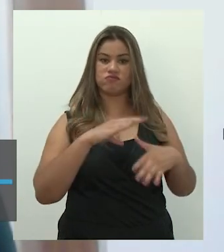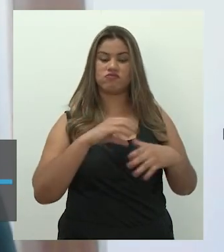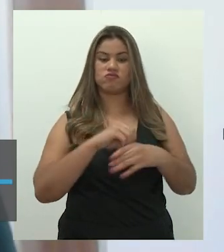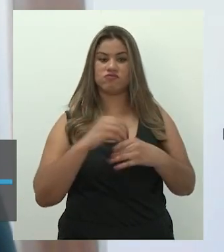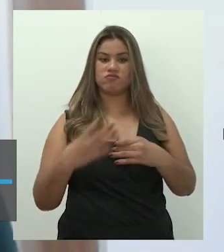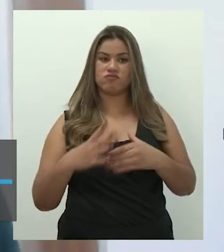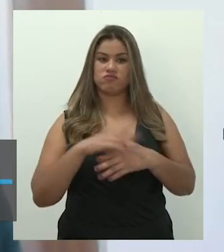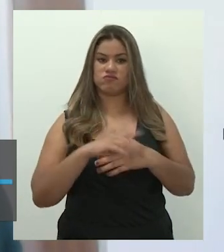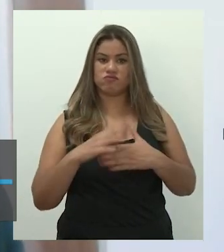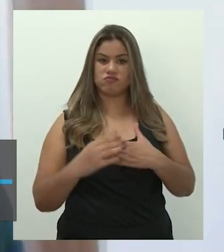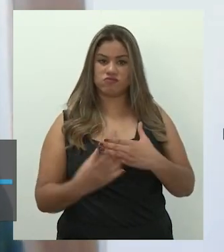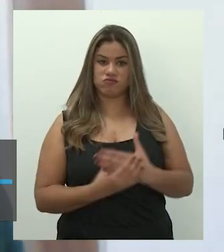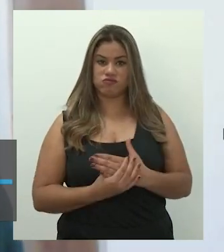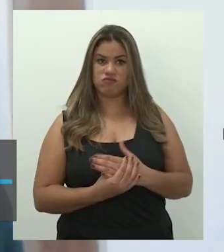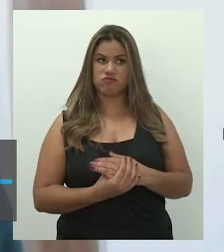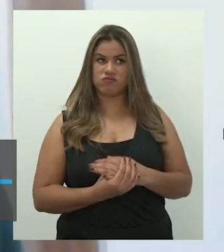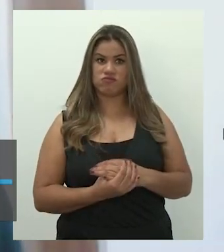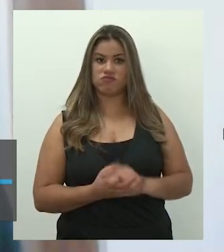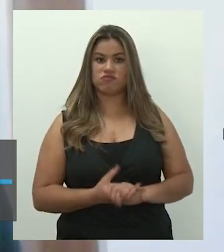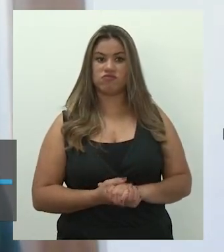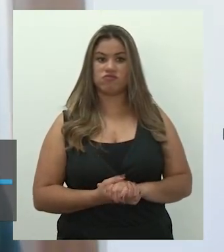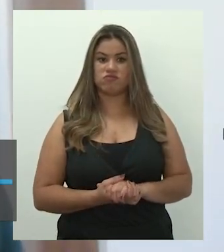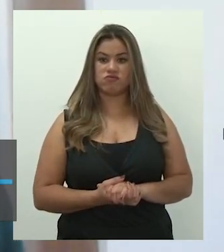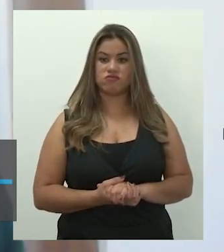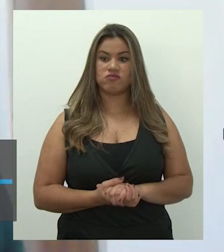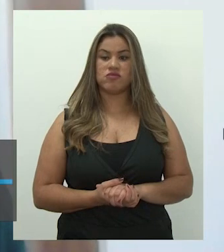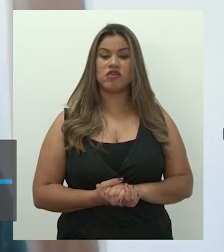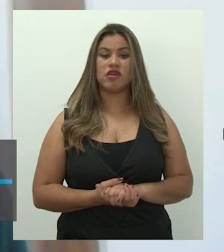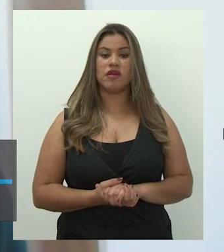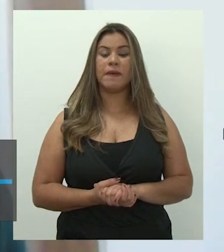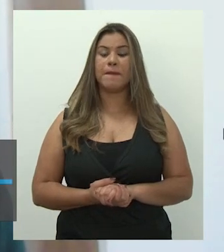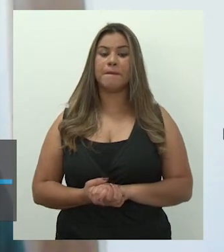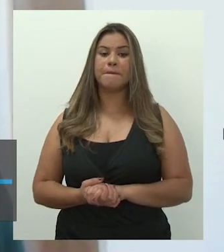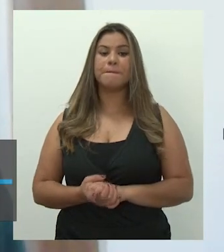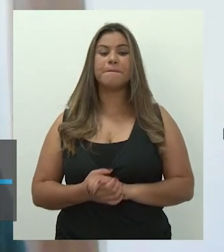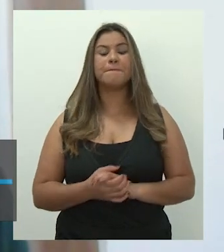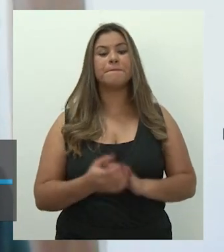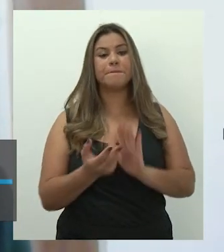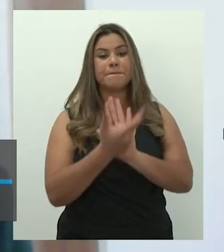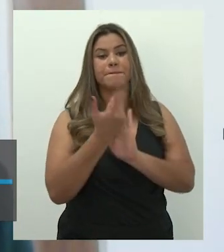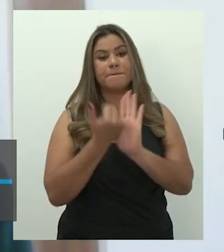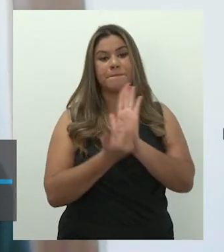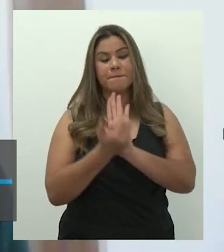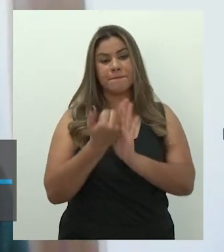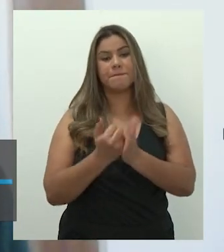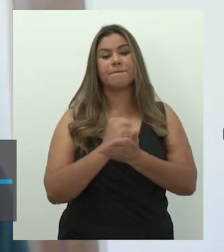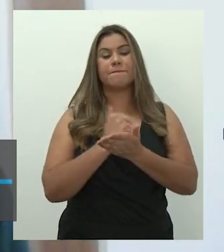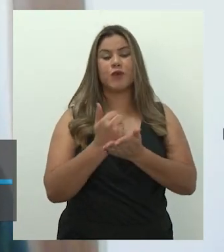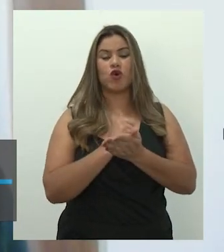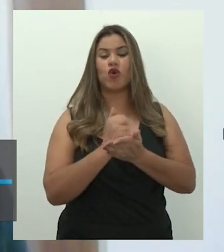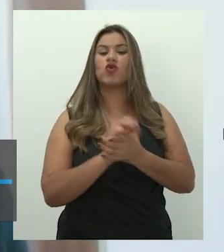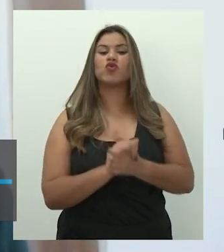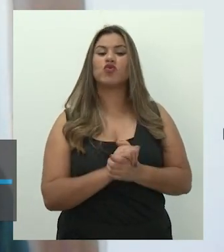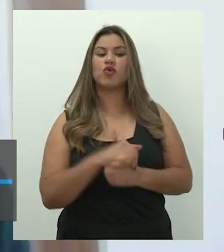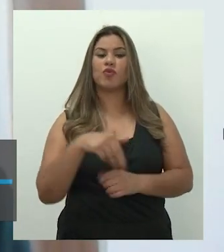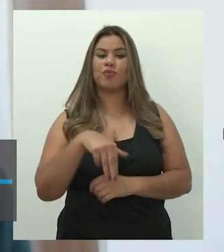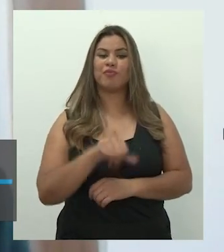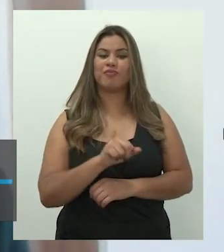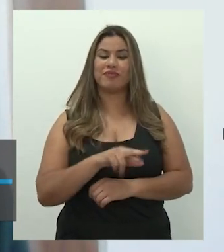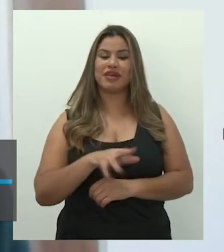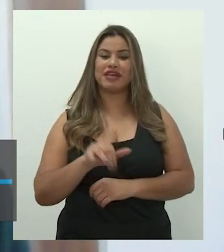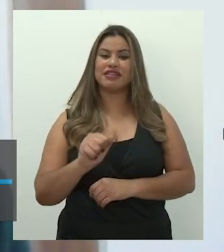concreto, professora Maria, ilustrações e jogos, outra professora Maria,